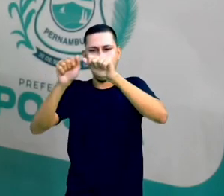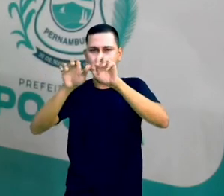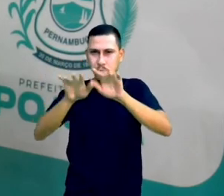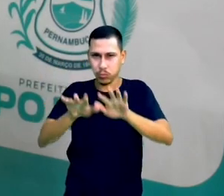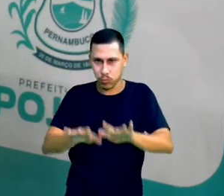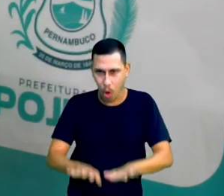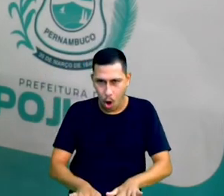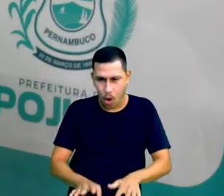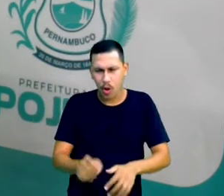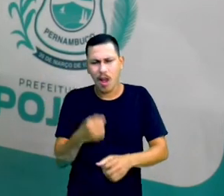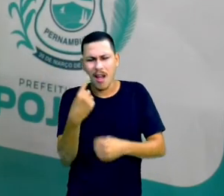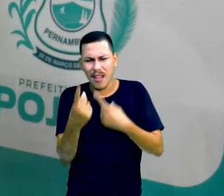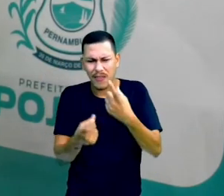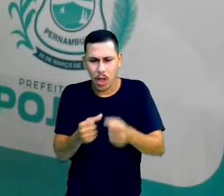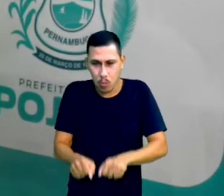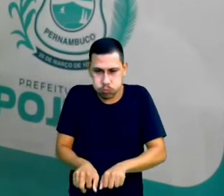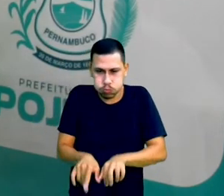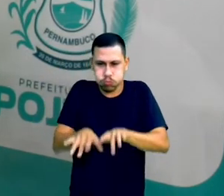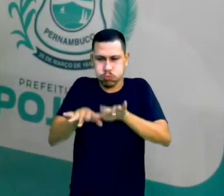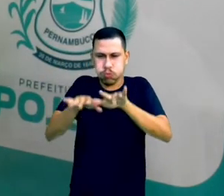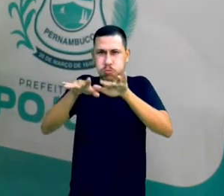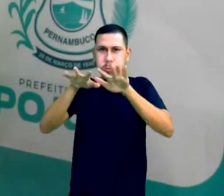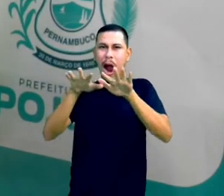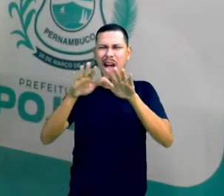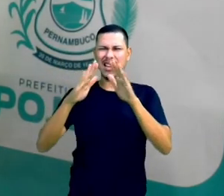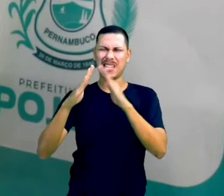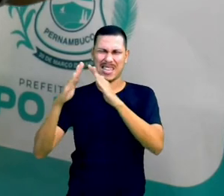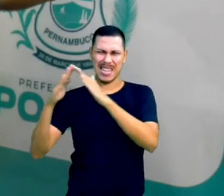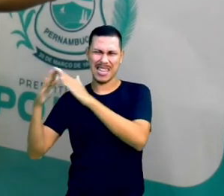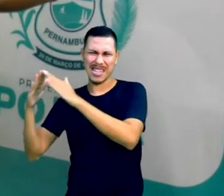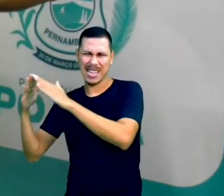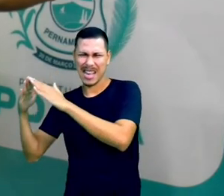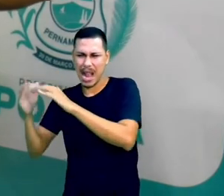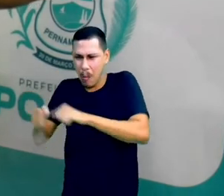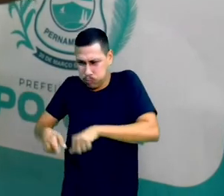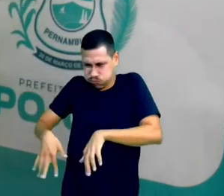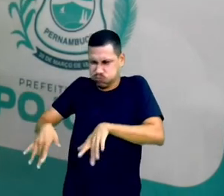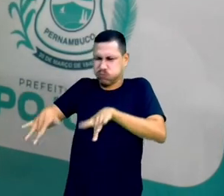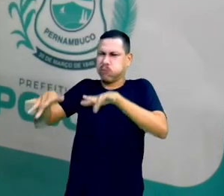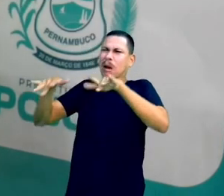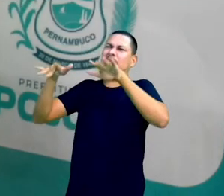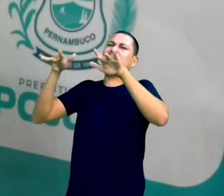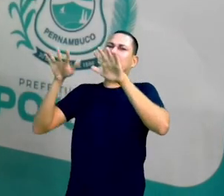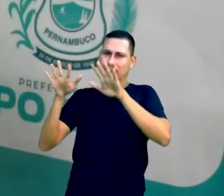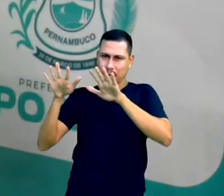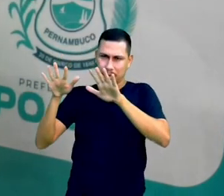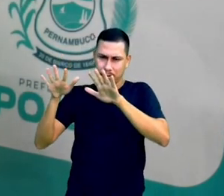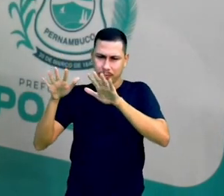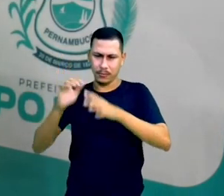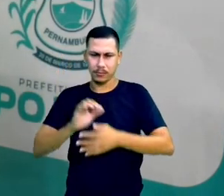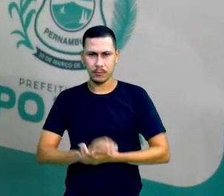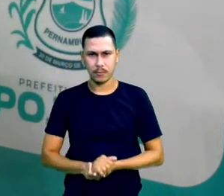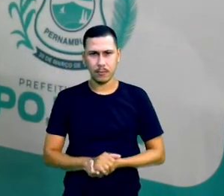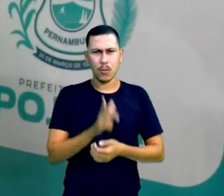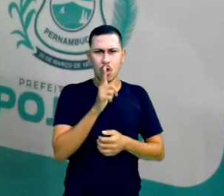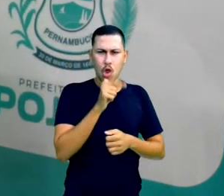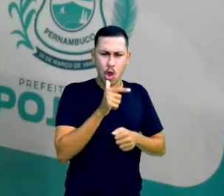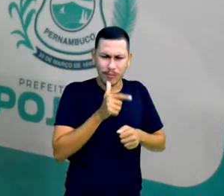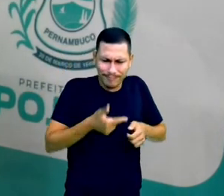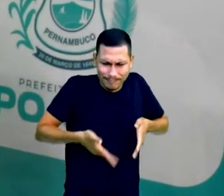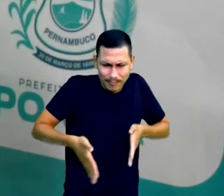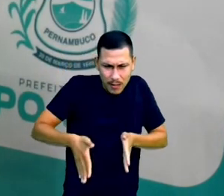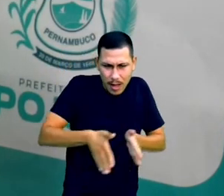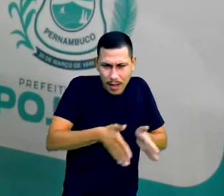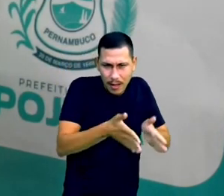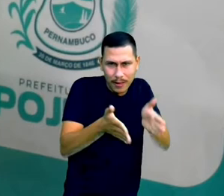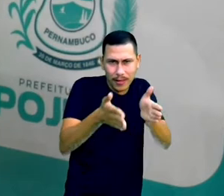tanto que inunda algumas áreas ribeirinhas da nossa cidade. Então, os rios são